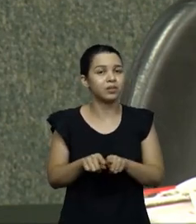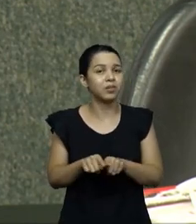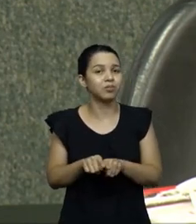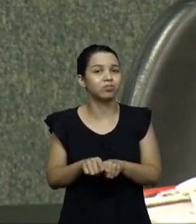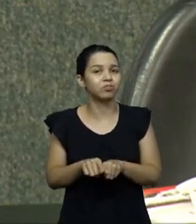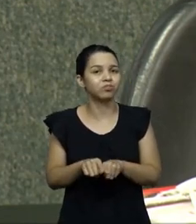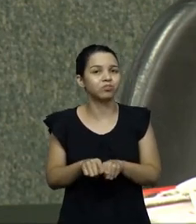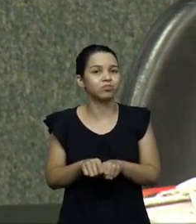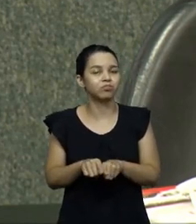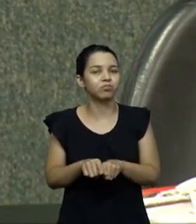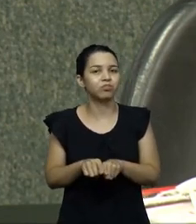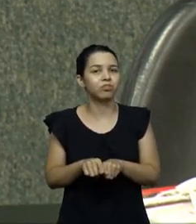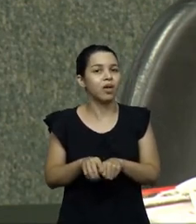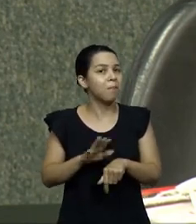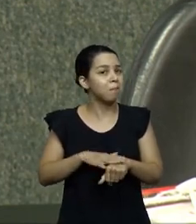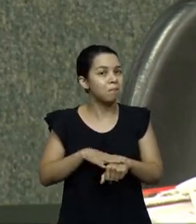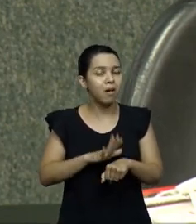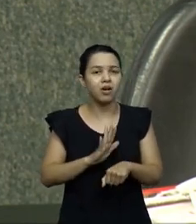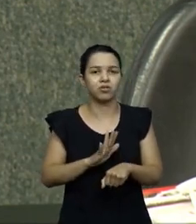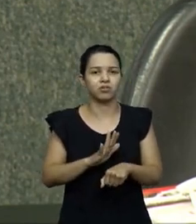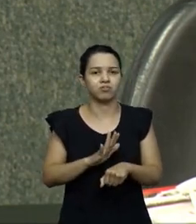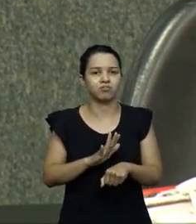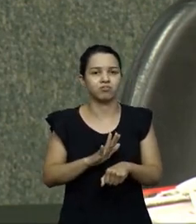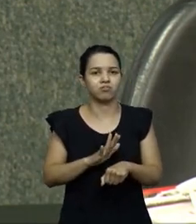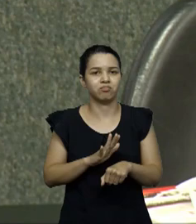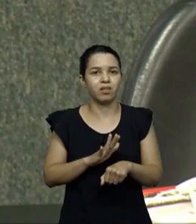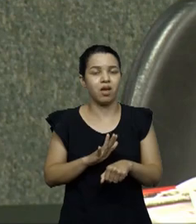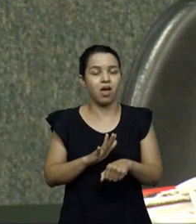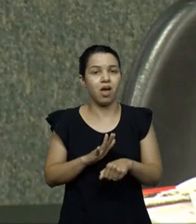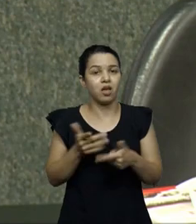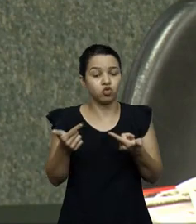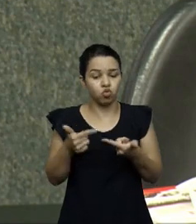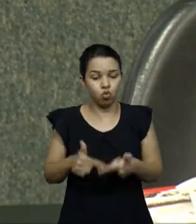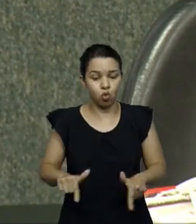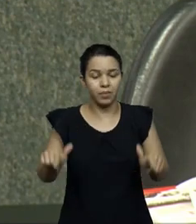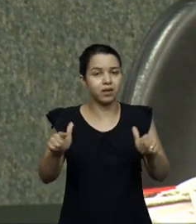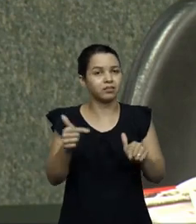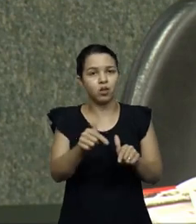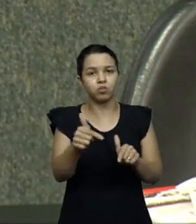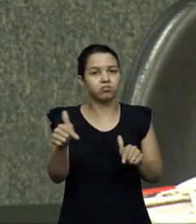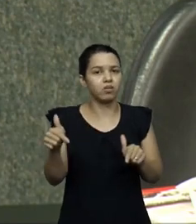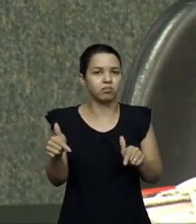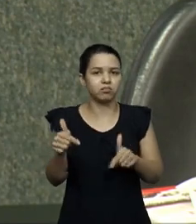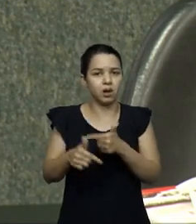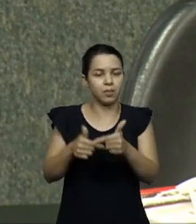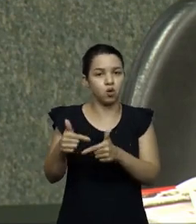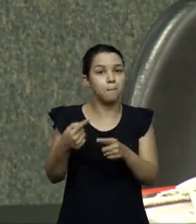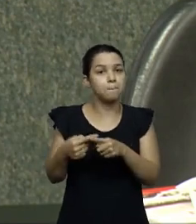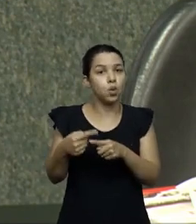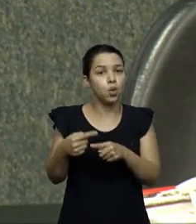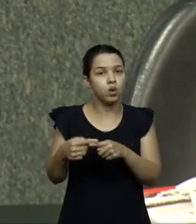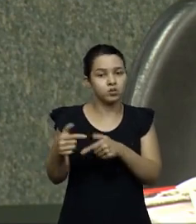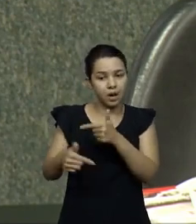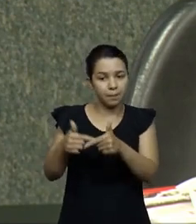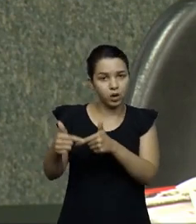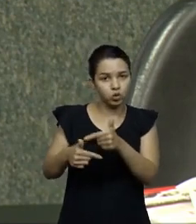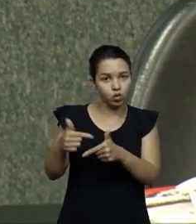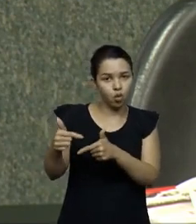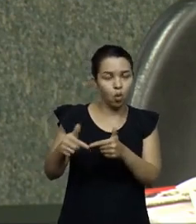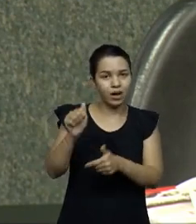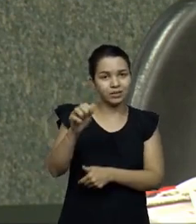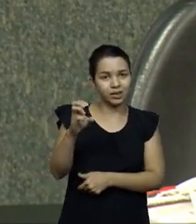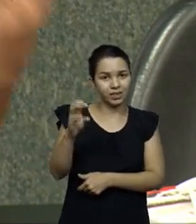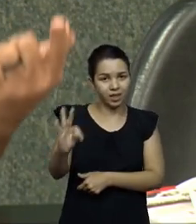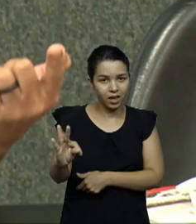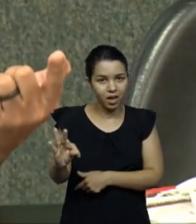isso não tem isonomia 500 trabalhadores por quê Porque o trabalhador temporário ele tem direito a um dia de atestado